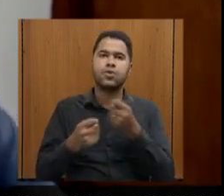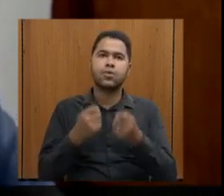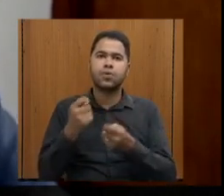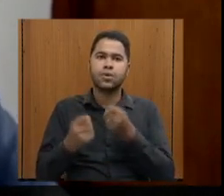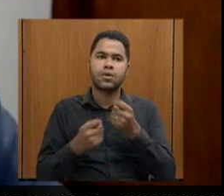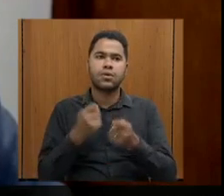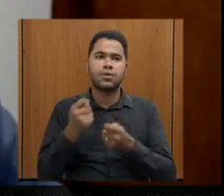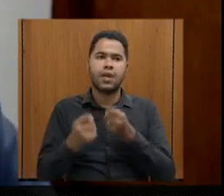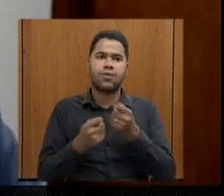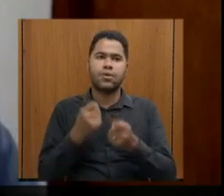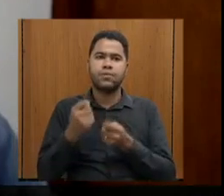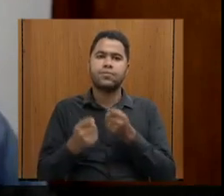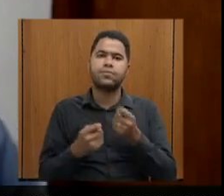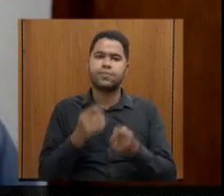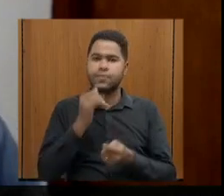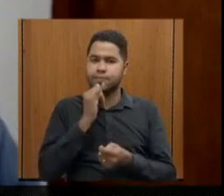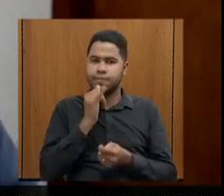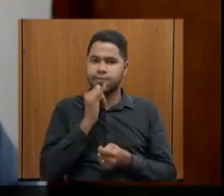tava